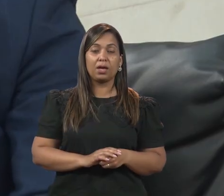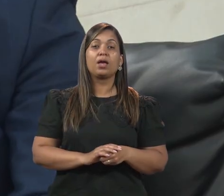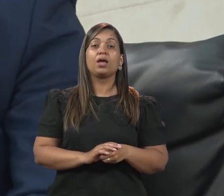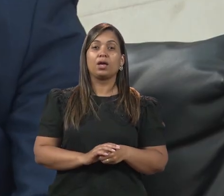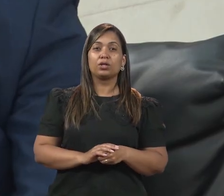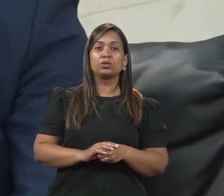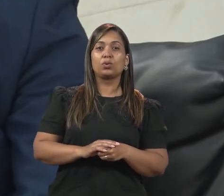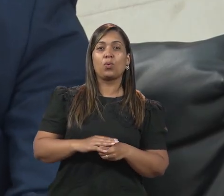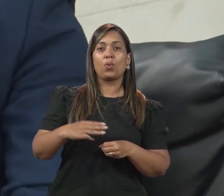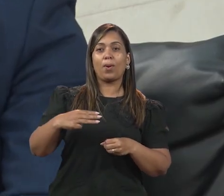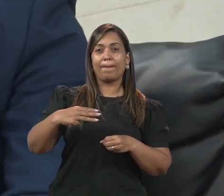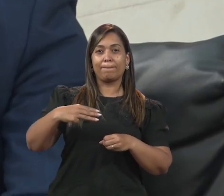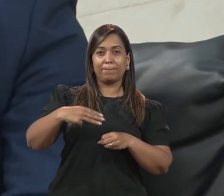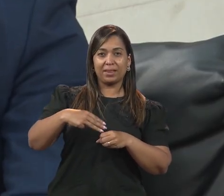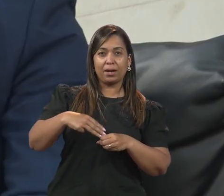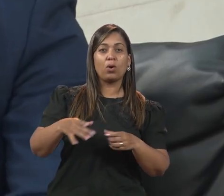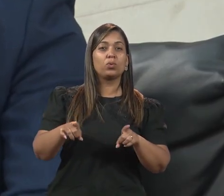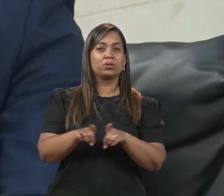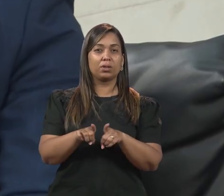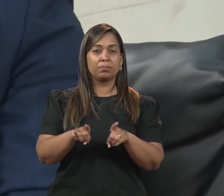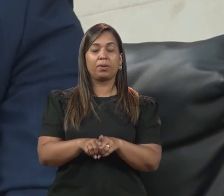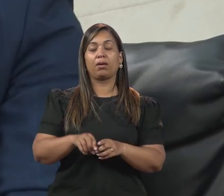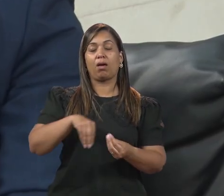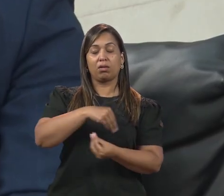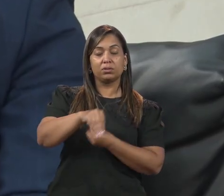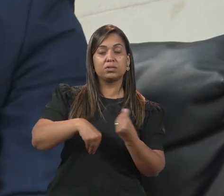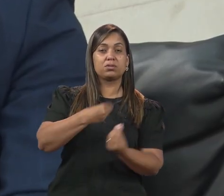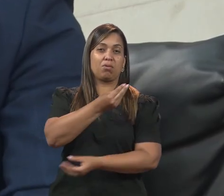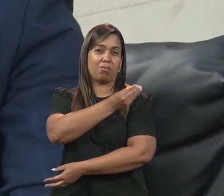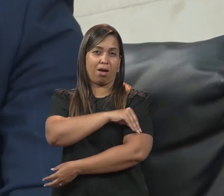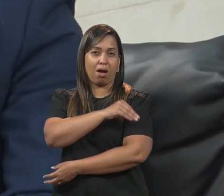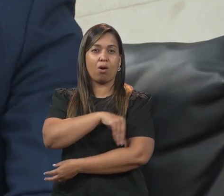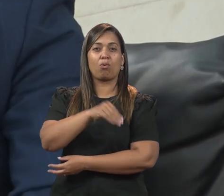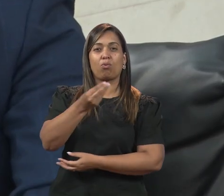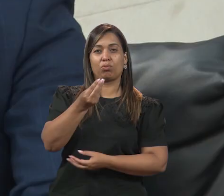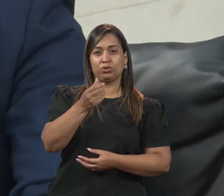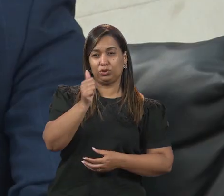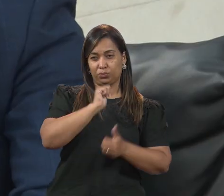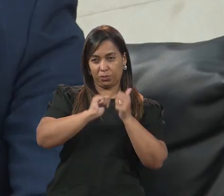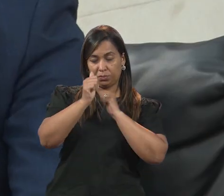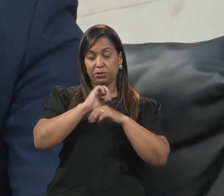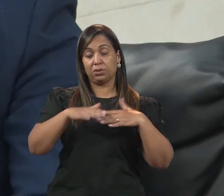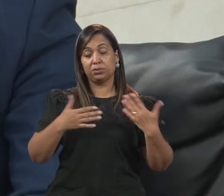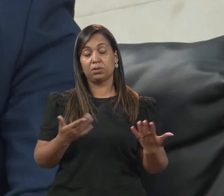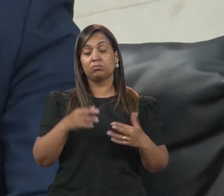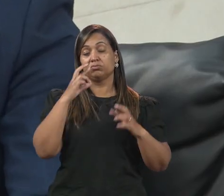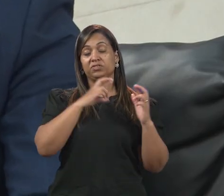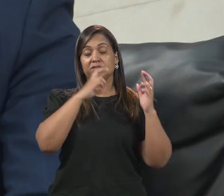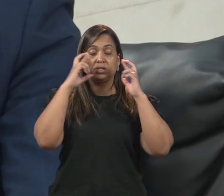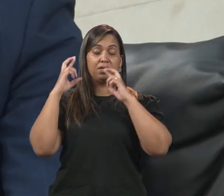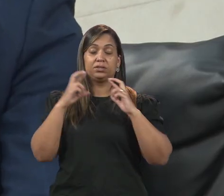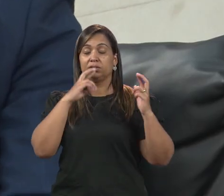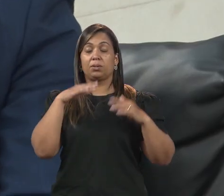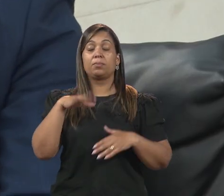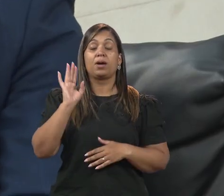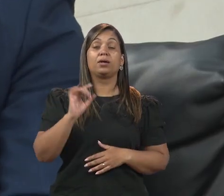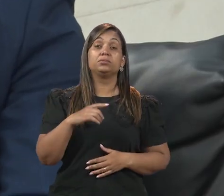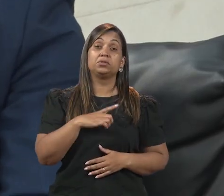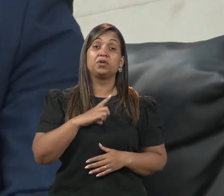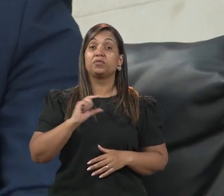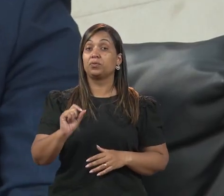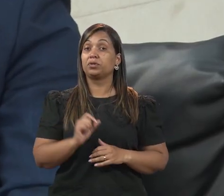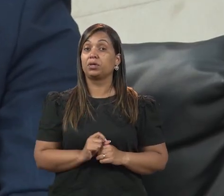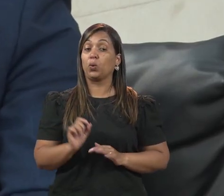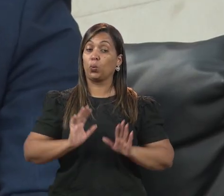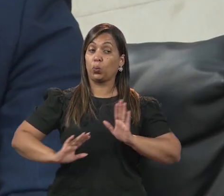também a adulteração de bebidas alcoólicas. Então, essa lei trouxe mais fiscalização. É óbvio que nós tivemos